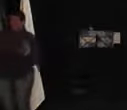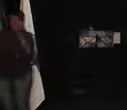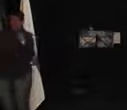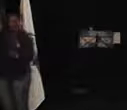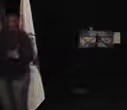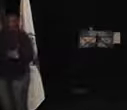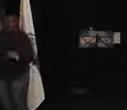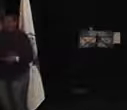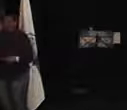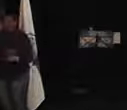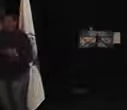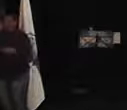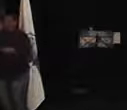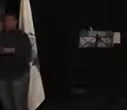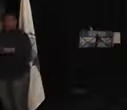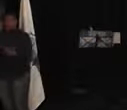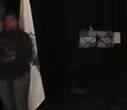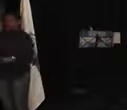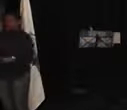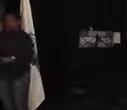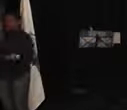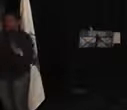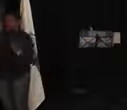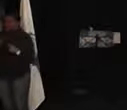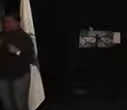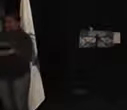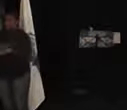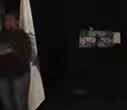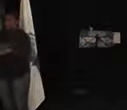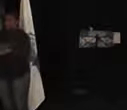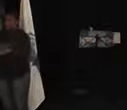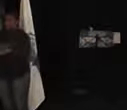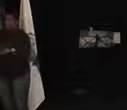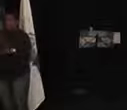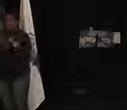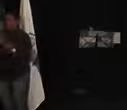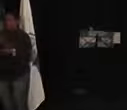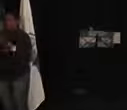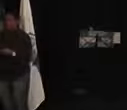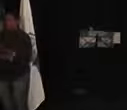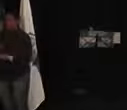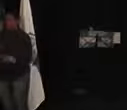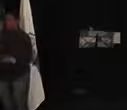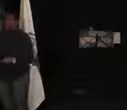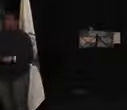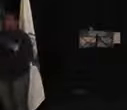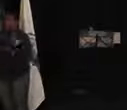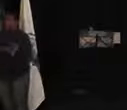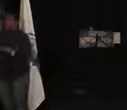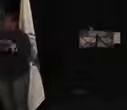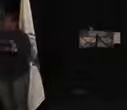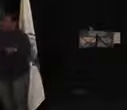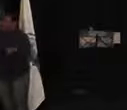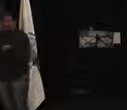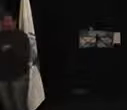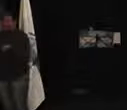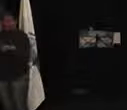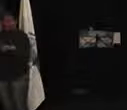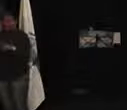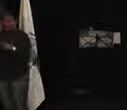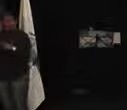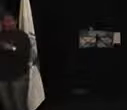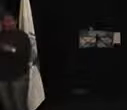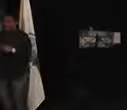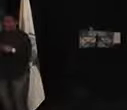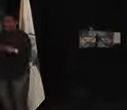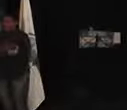Bem, mas não é bem assim, e a gente precisa conversar sobre isso, a gente precisa falar disso. Por isso eu trouxe